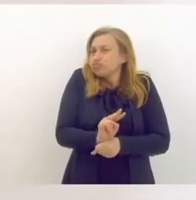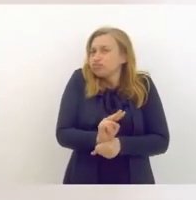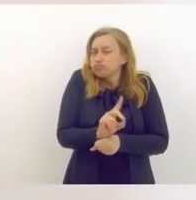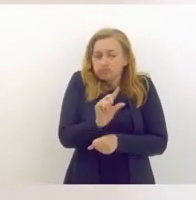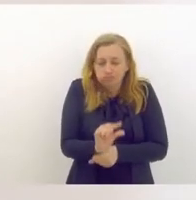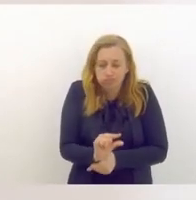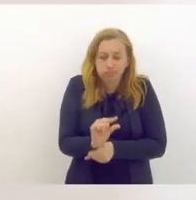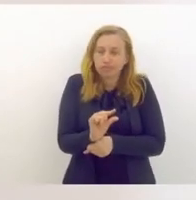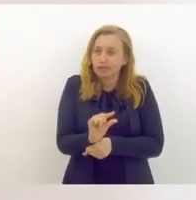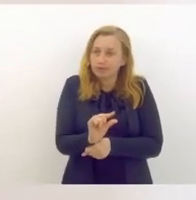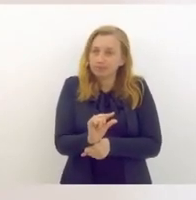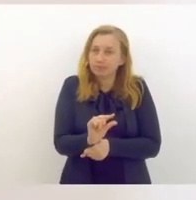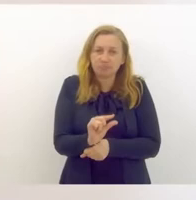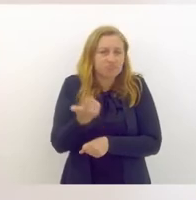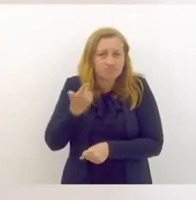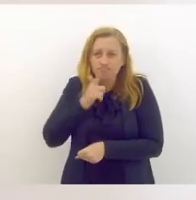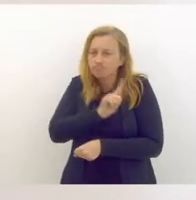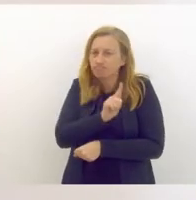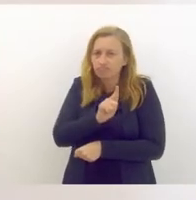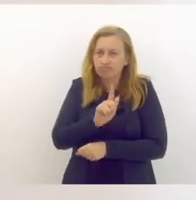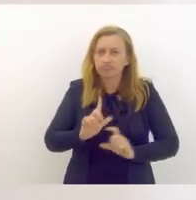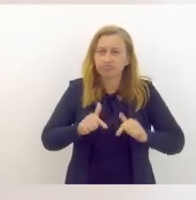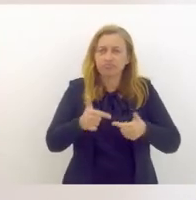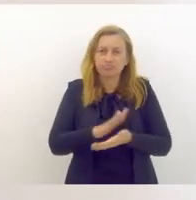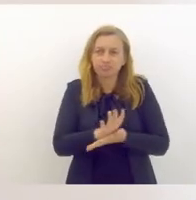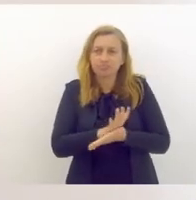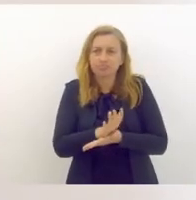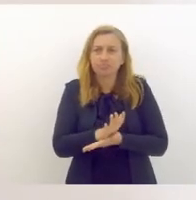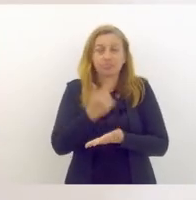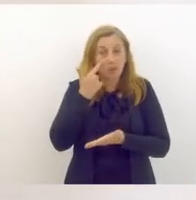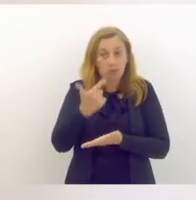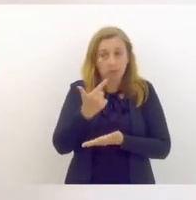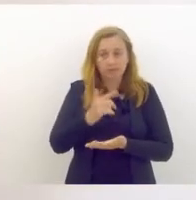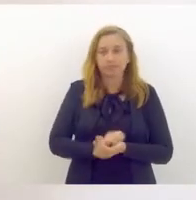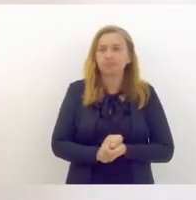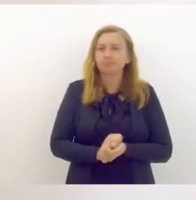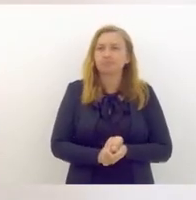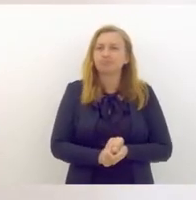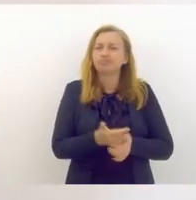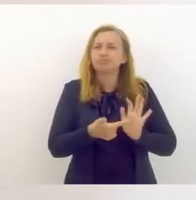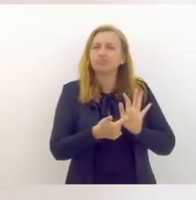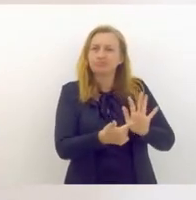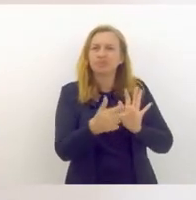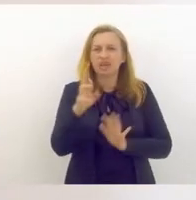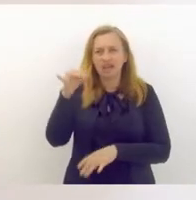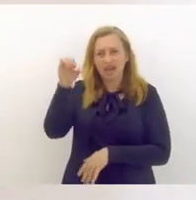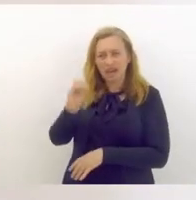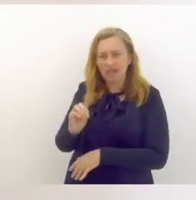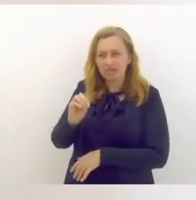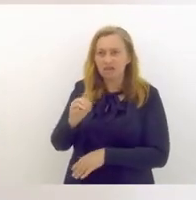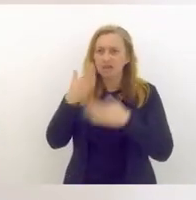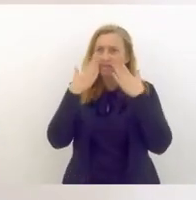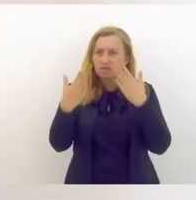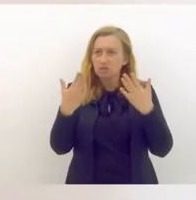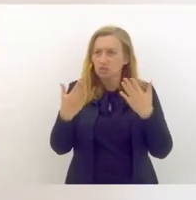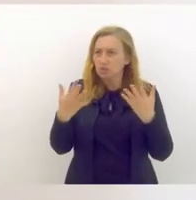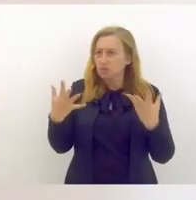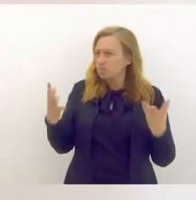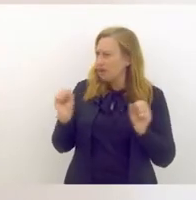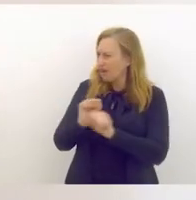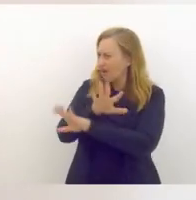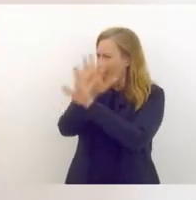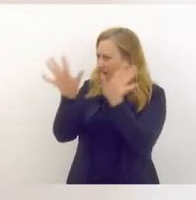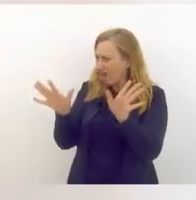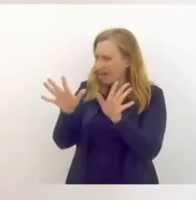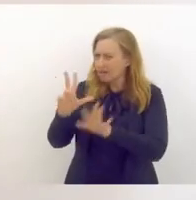mínimo você não consegue. Veja bem, foi feita a exposição aqui pelo Ricardo, que apresentou de uma forma muito clara,